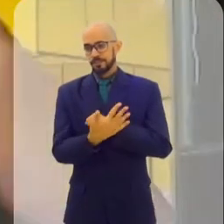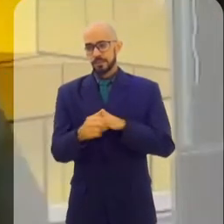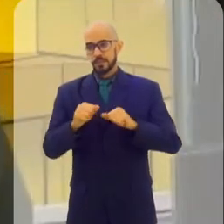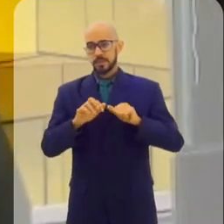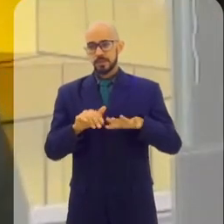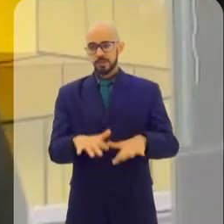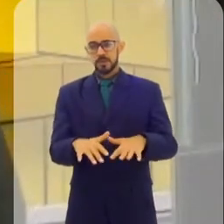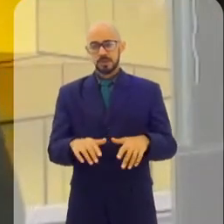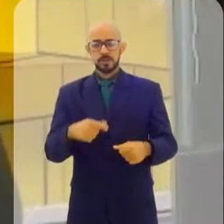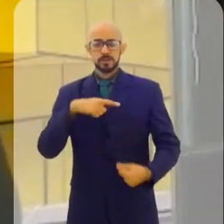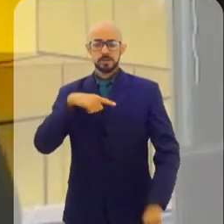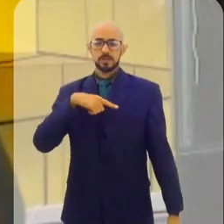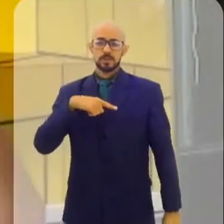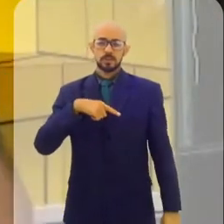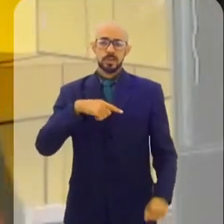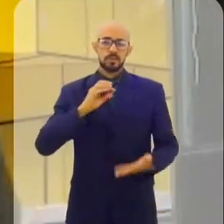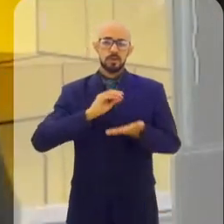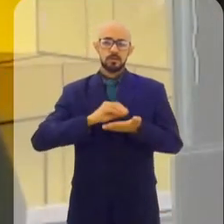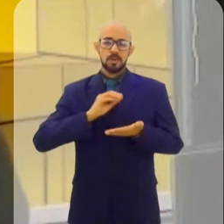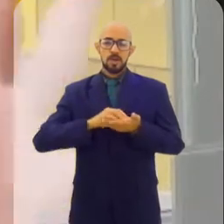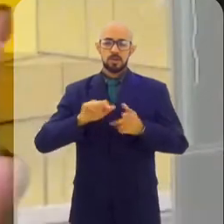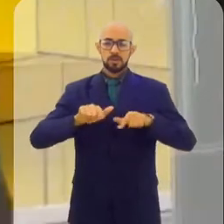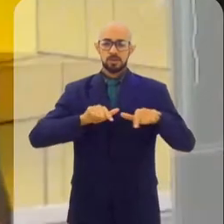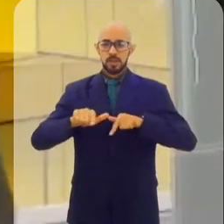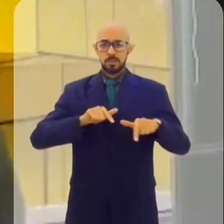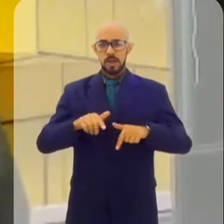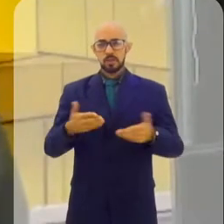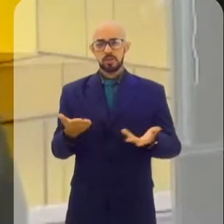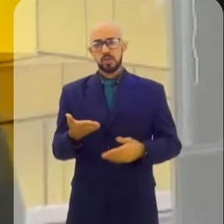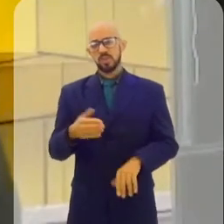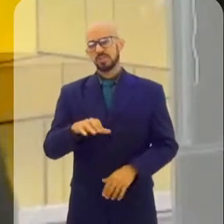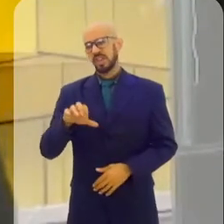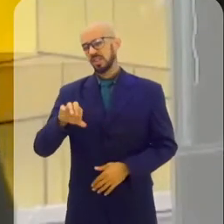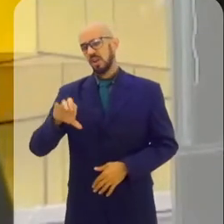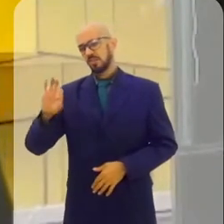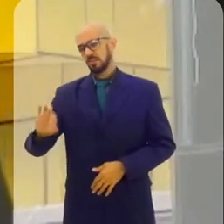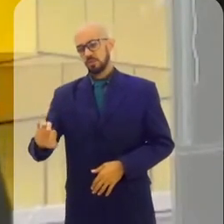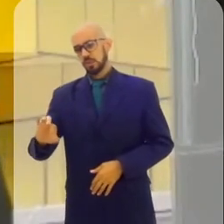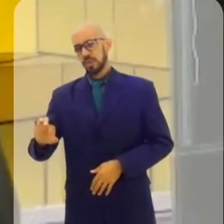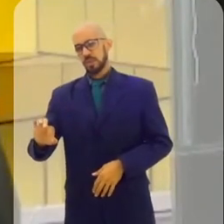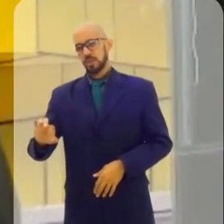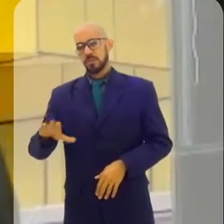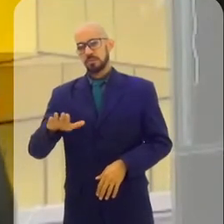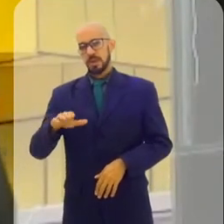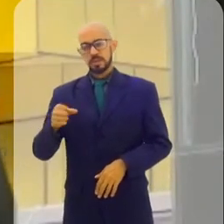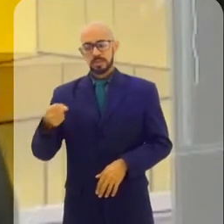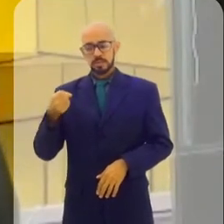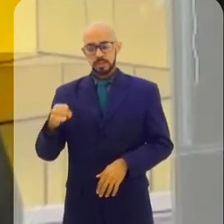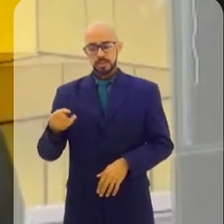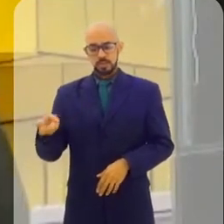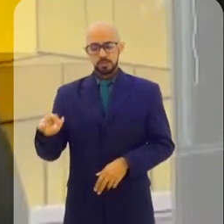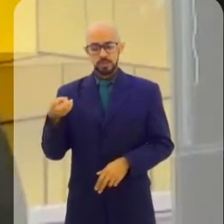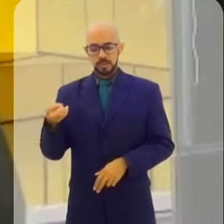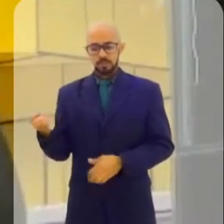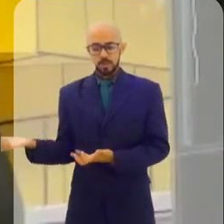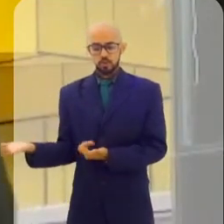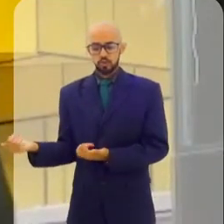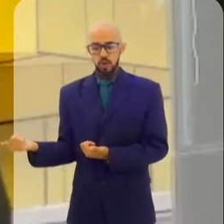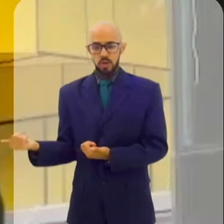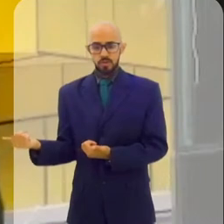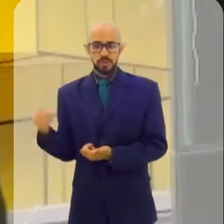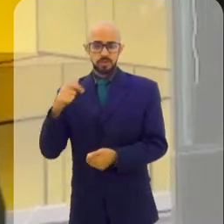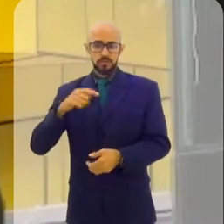claro, teve uma taxa de desemprego maior. Hoje, eu acho que já está em torno de 9%, mas quando a gente olha a faixa de jovens